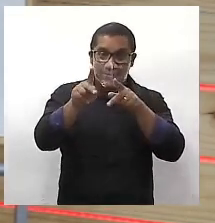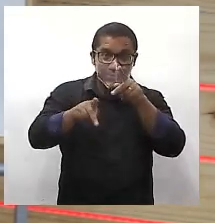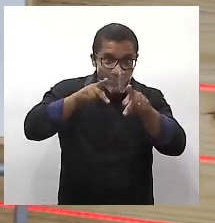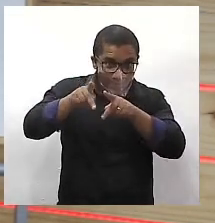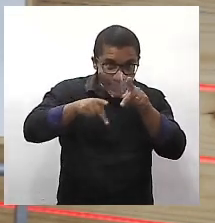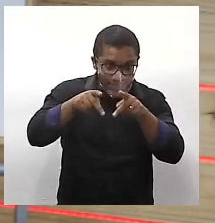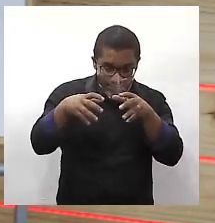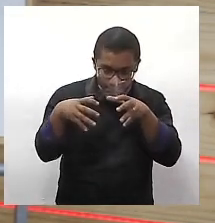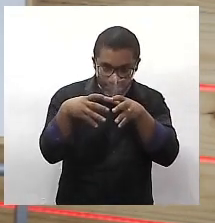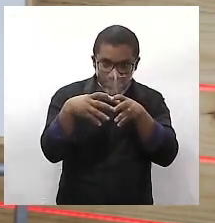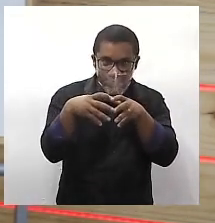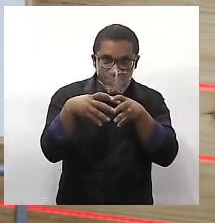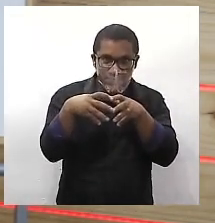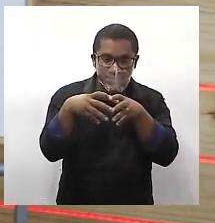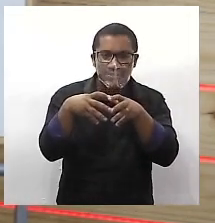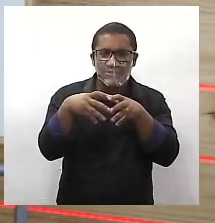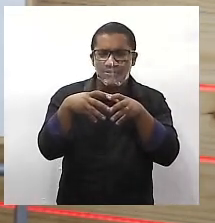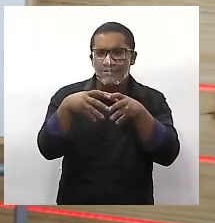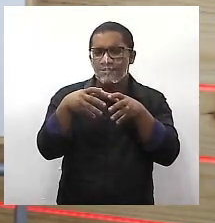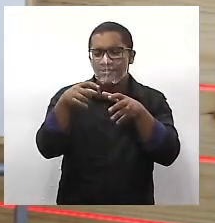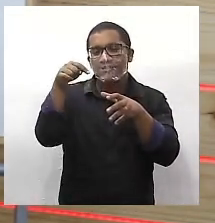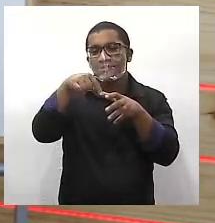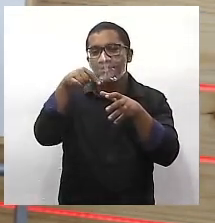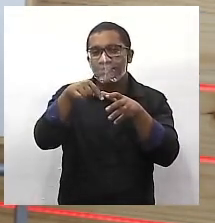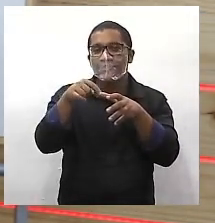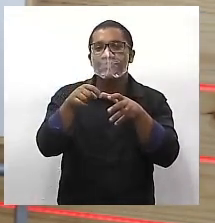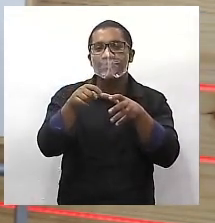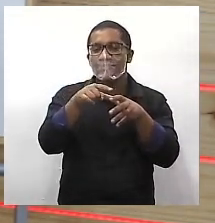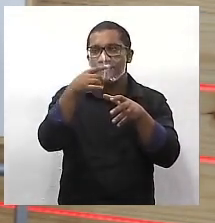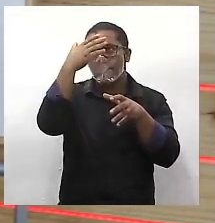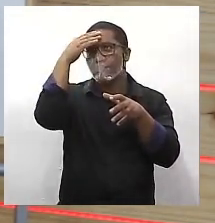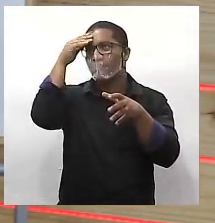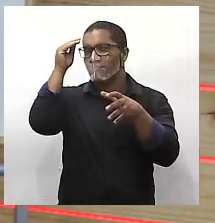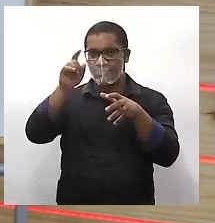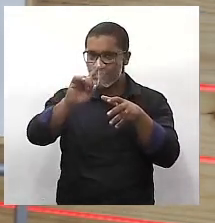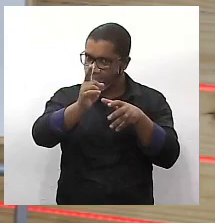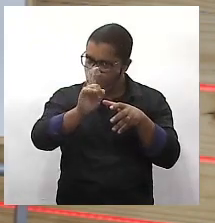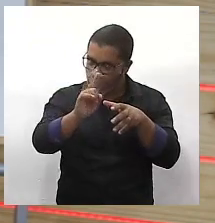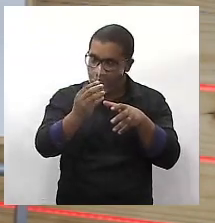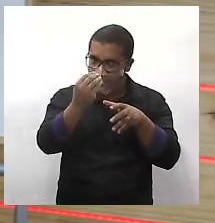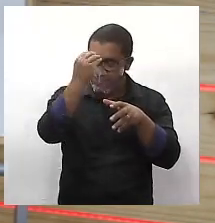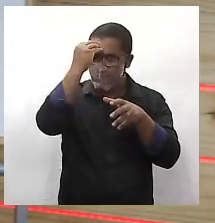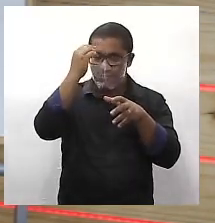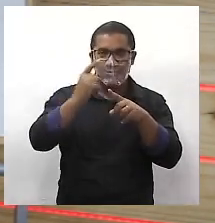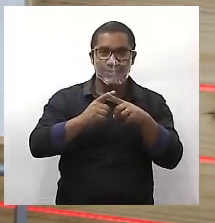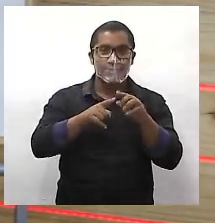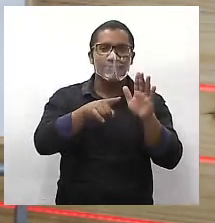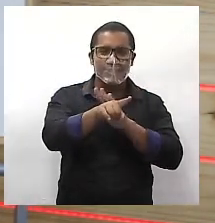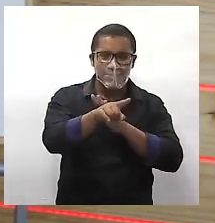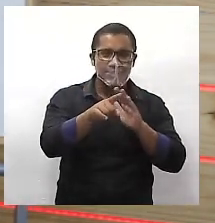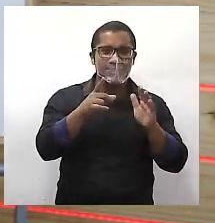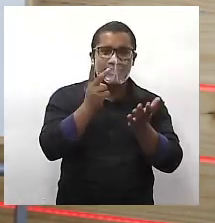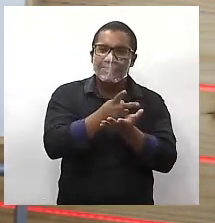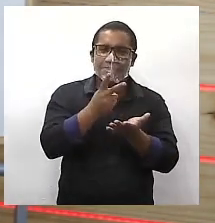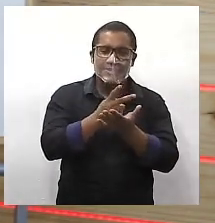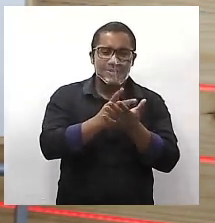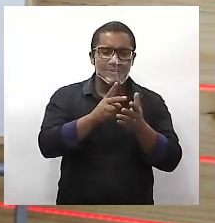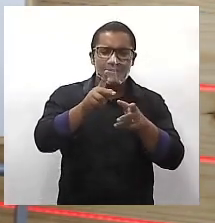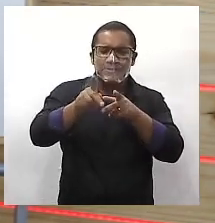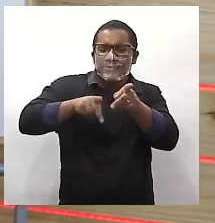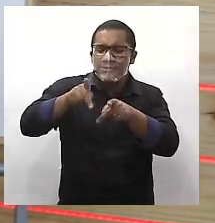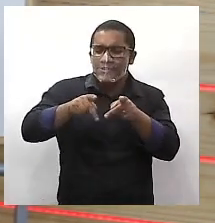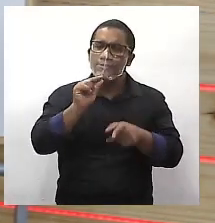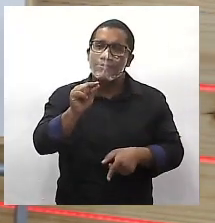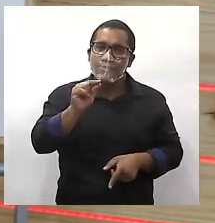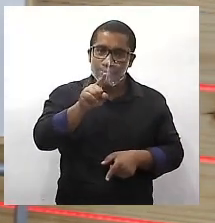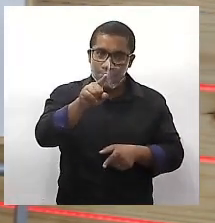cá. Quando a gente trabalha com população, vocês não podem esquecer, porque tem muita questão que pergunta o que é população por aí. Aí, assim, na ecologia, quando você trabalha